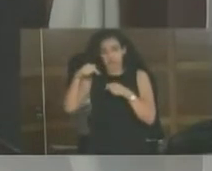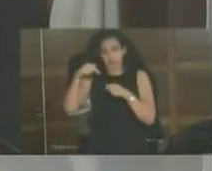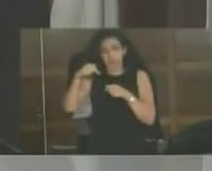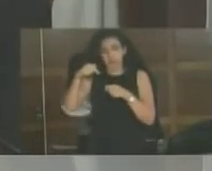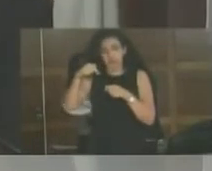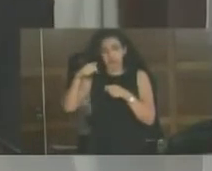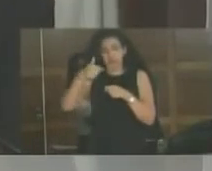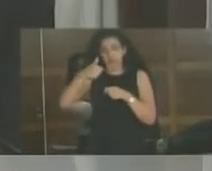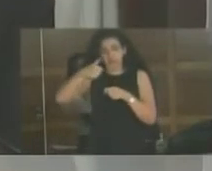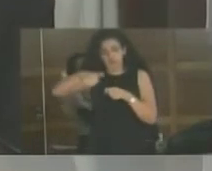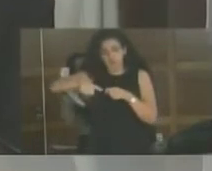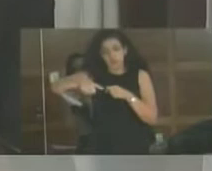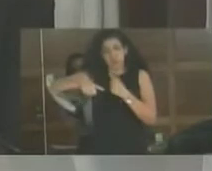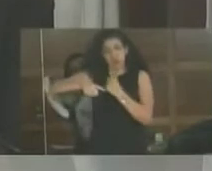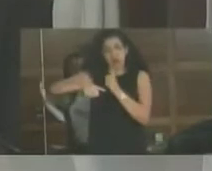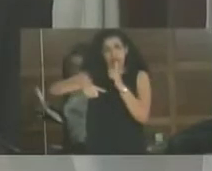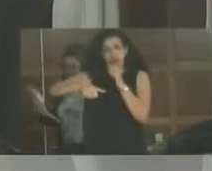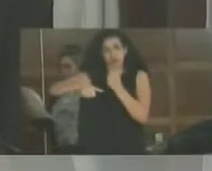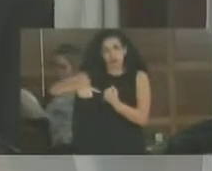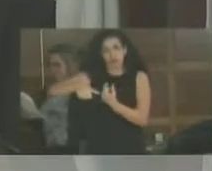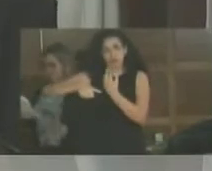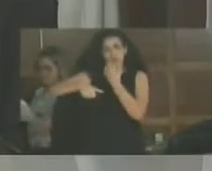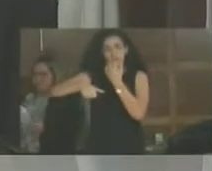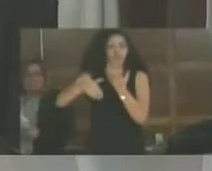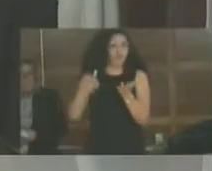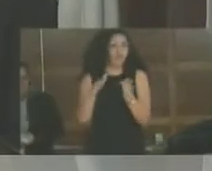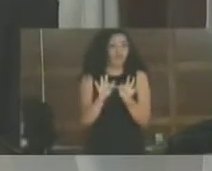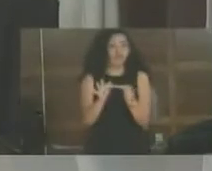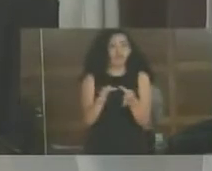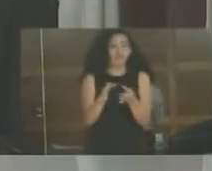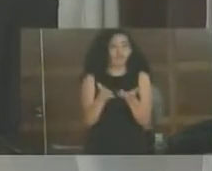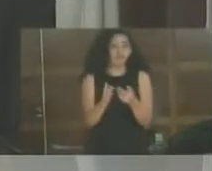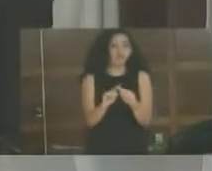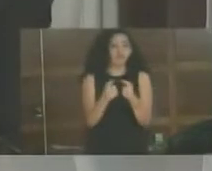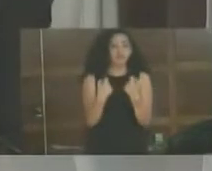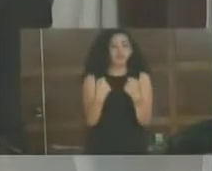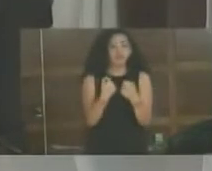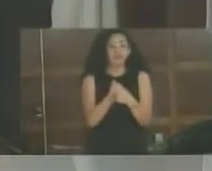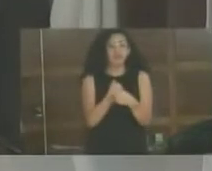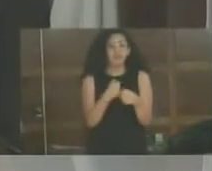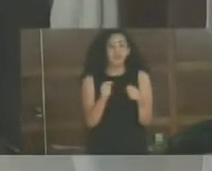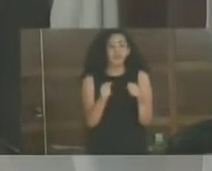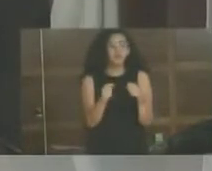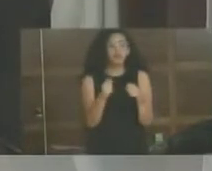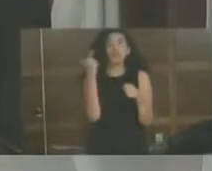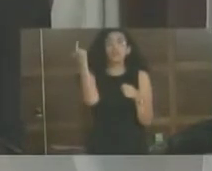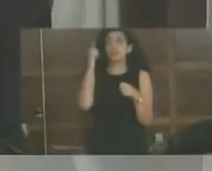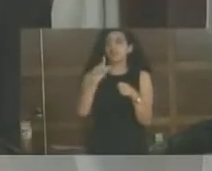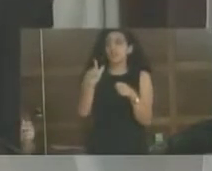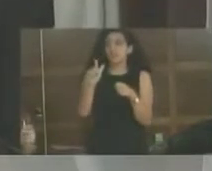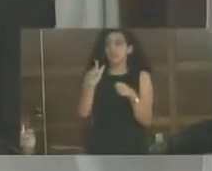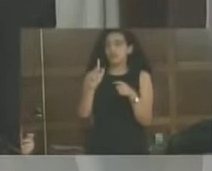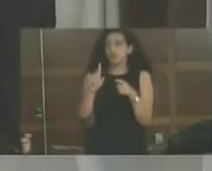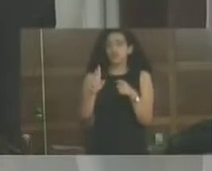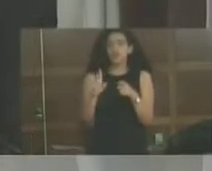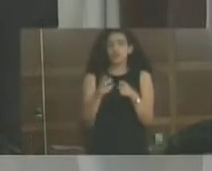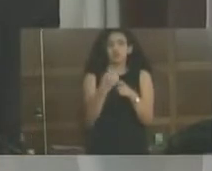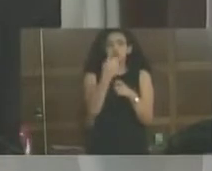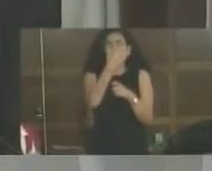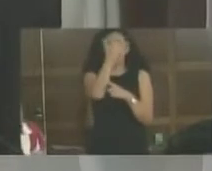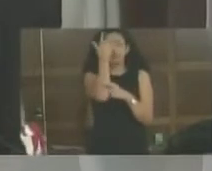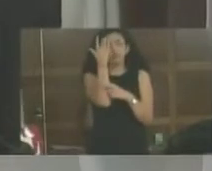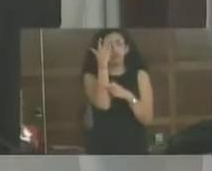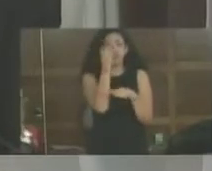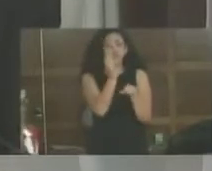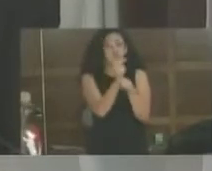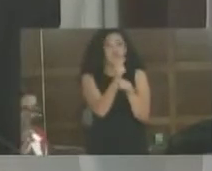quem precisa não é, por exemplo. É uma coisa legal. Eu fiz um bebedouro, ganhamos de um comerciante